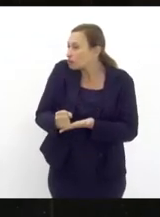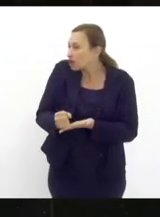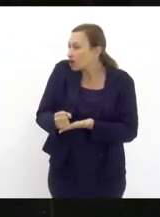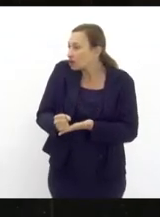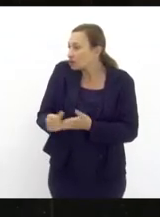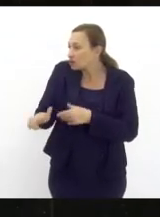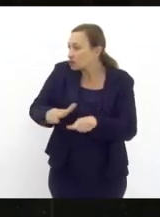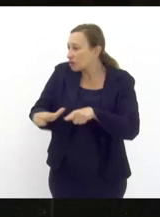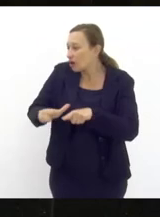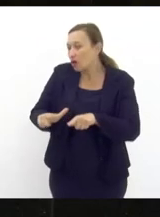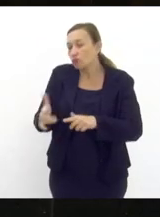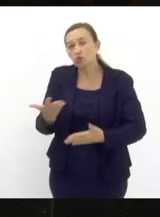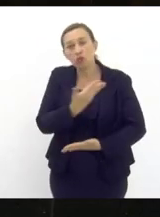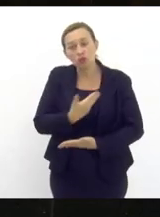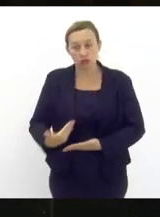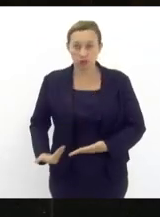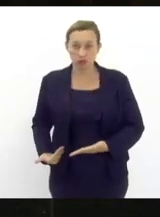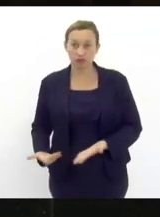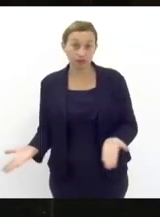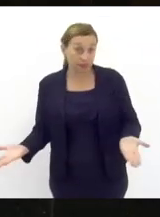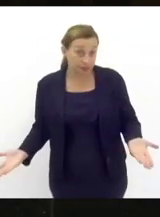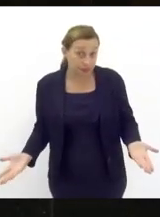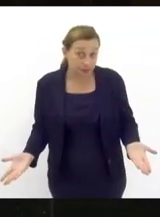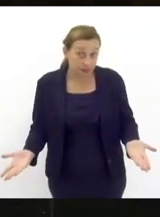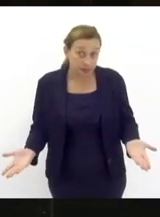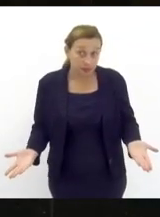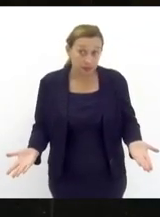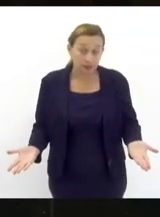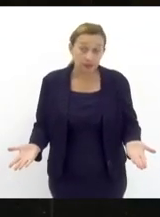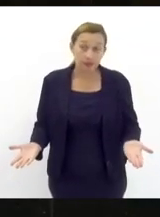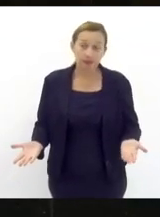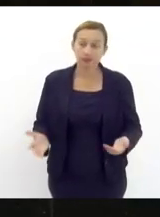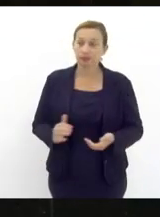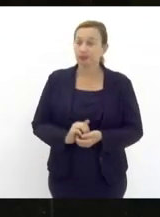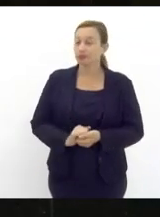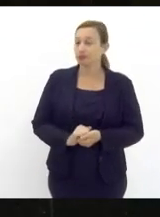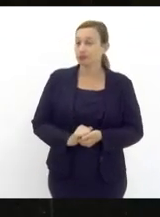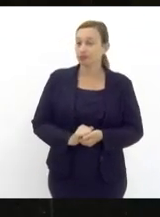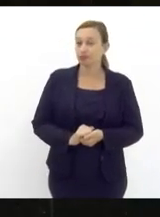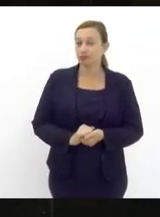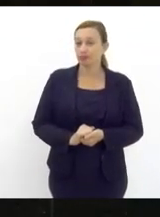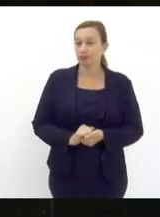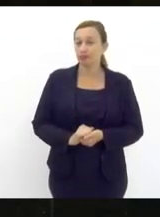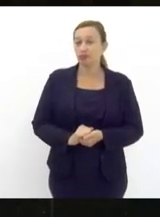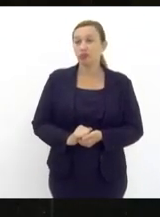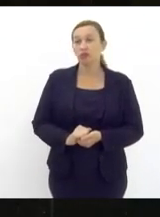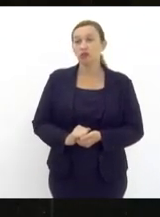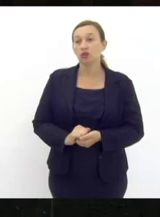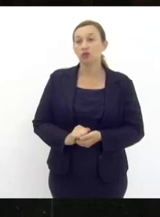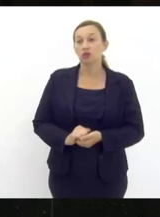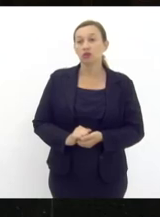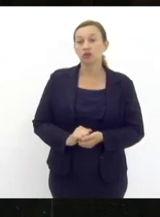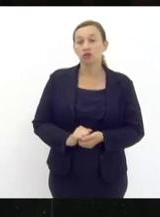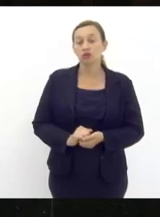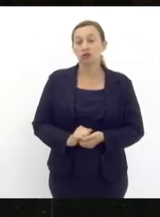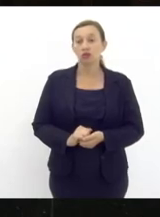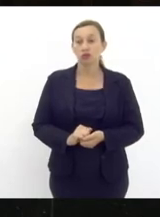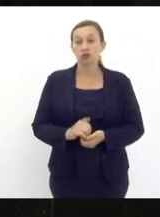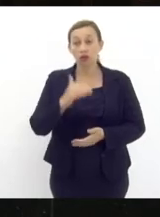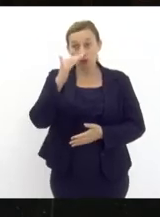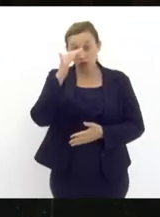de serviços públicos com cláusulas exorbitantes e punir a civilizatório